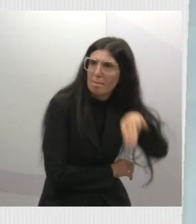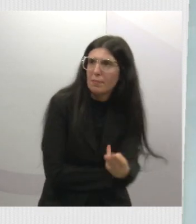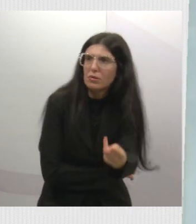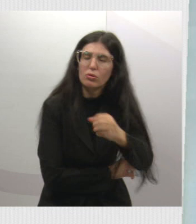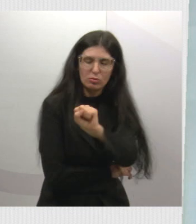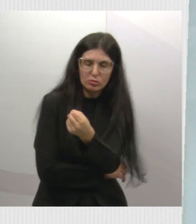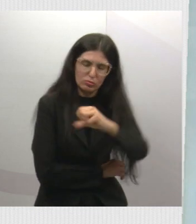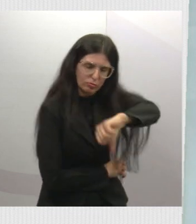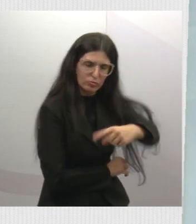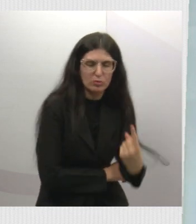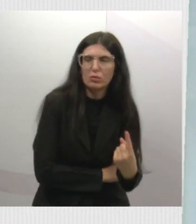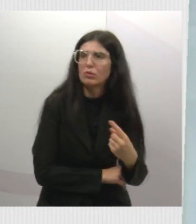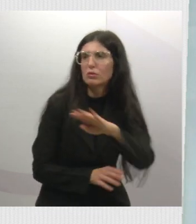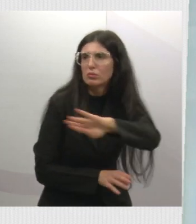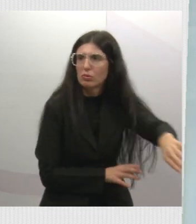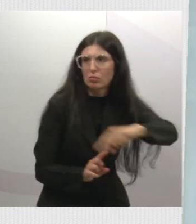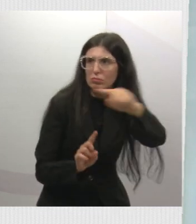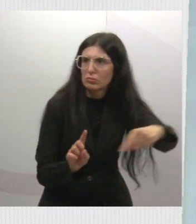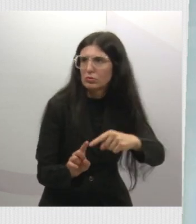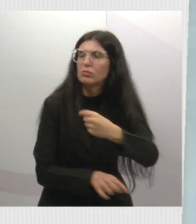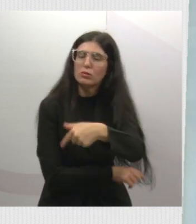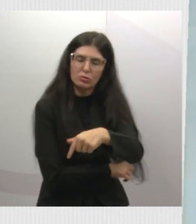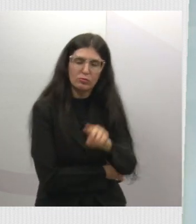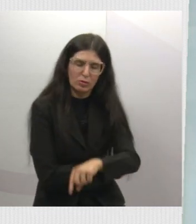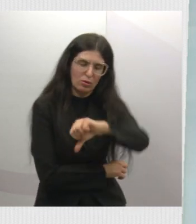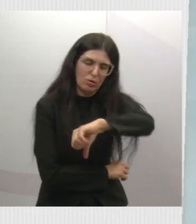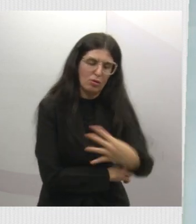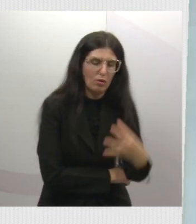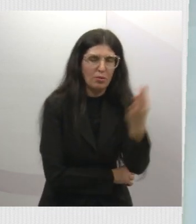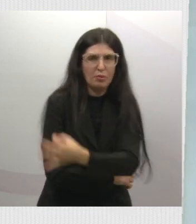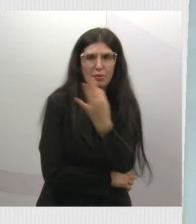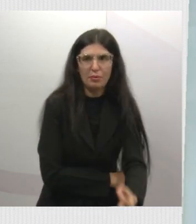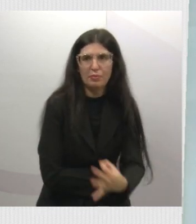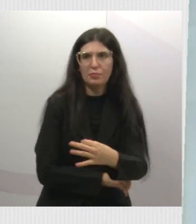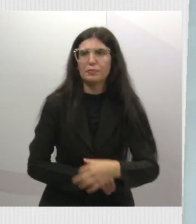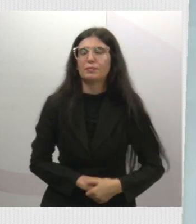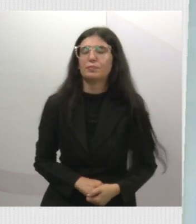23.891.000, chegando a uma meta orçada de 7,94%.